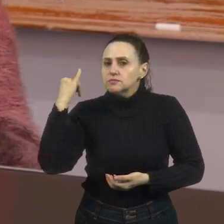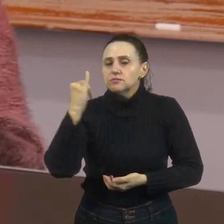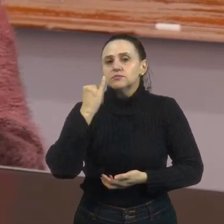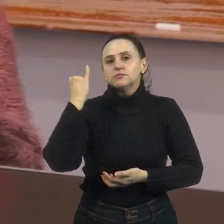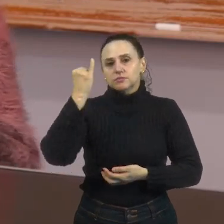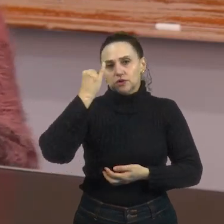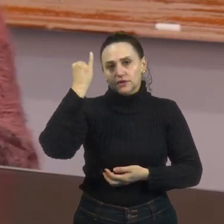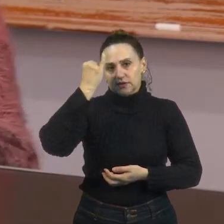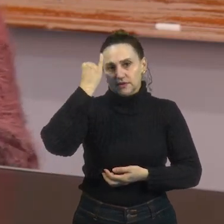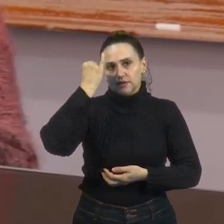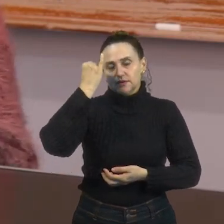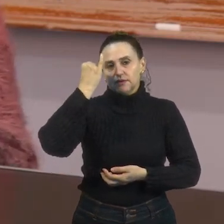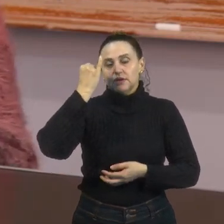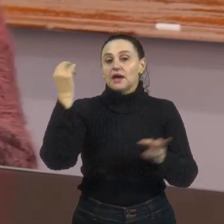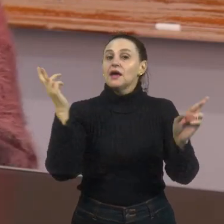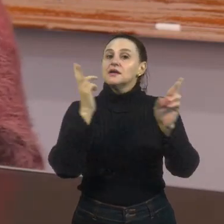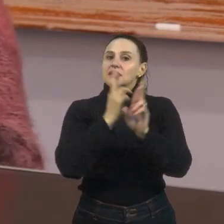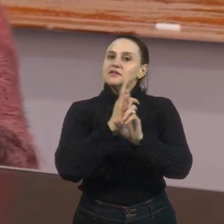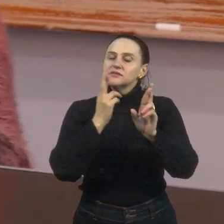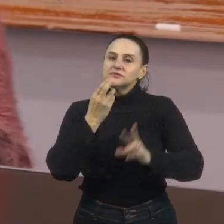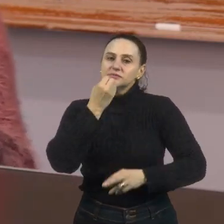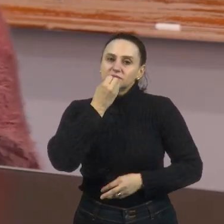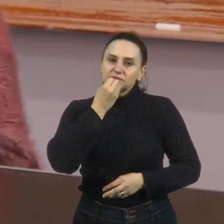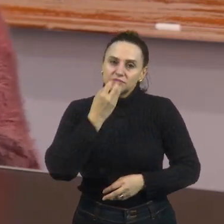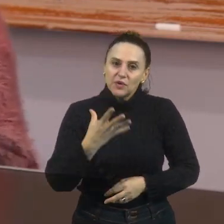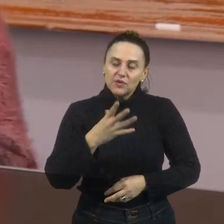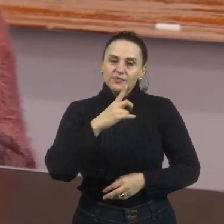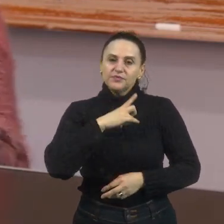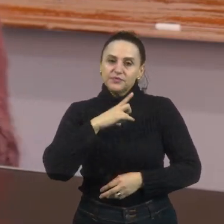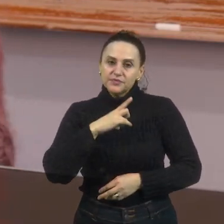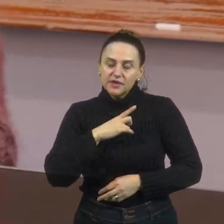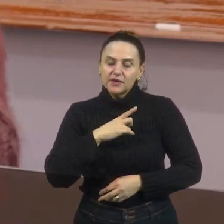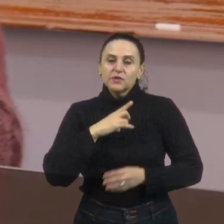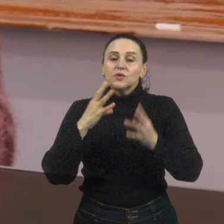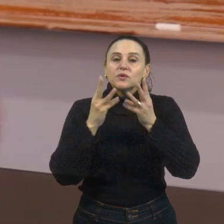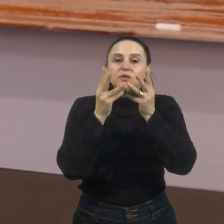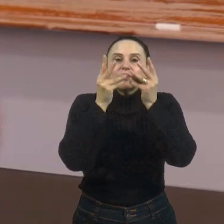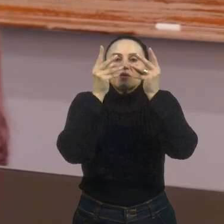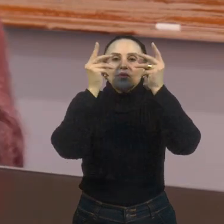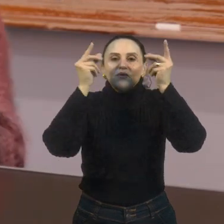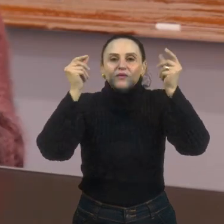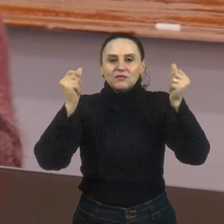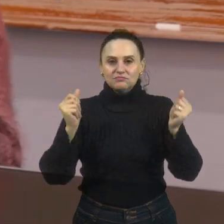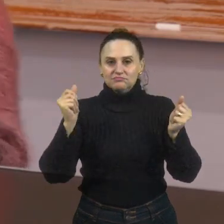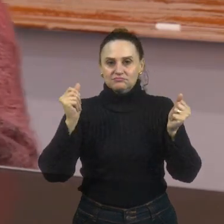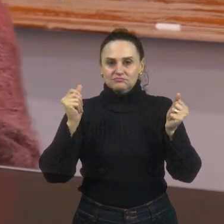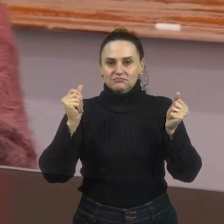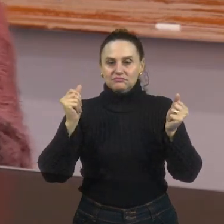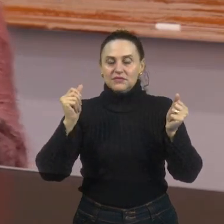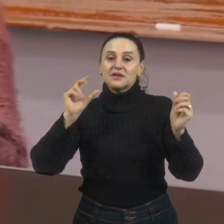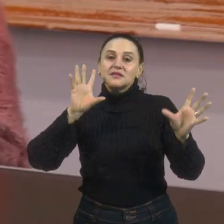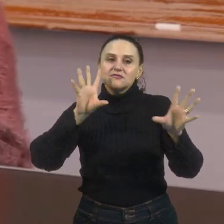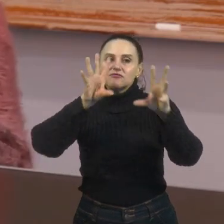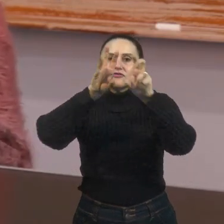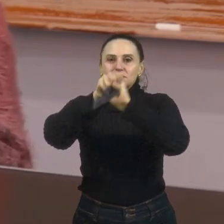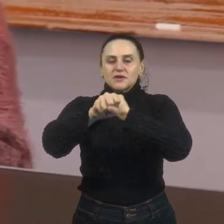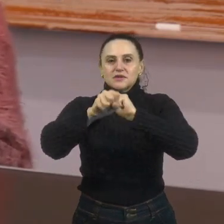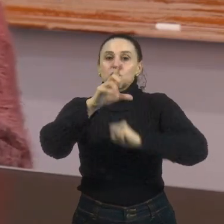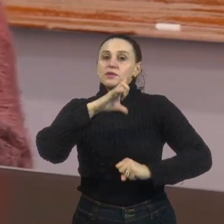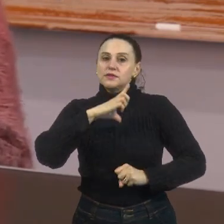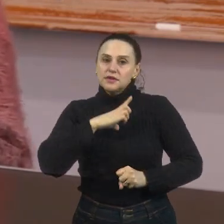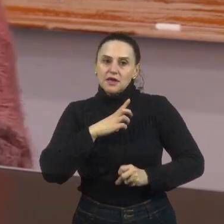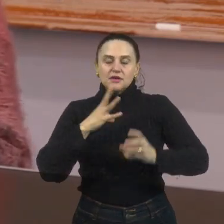relações sejam boas, né? Tenham qualidade, que a formação, por exemplo, que vocês estão tendo agora, tenha